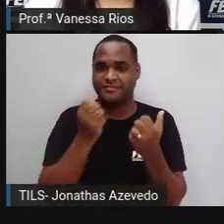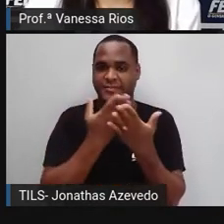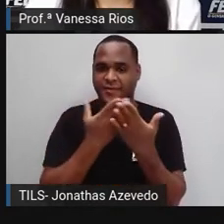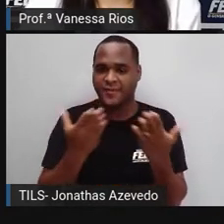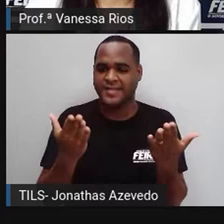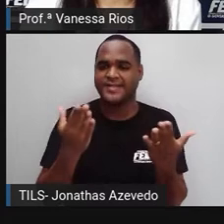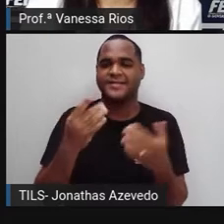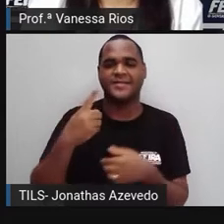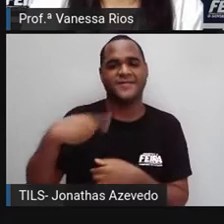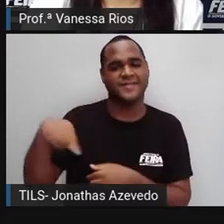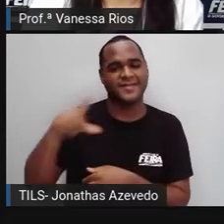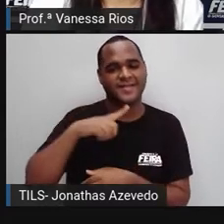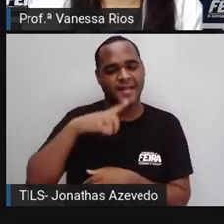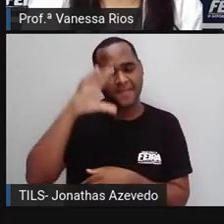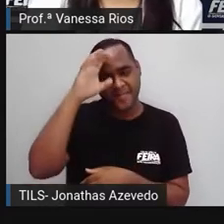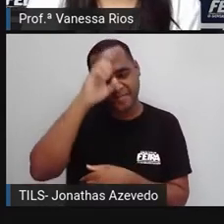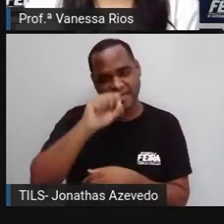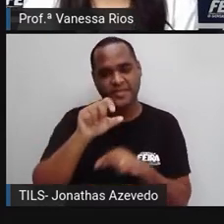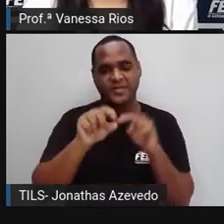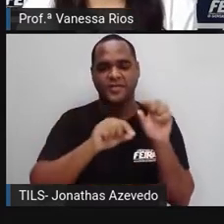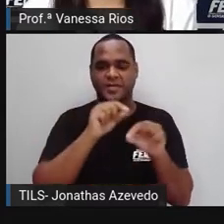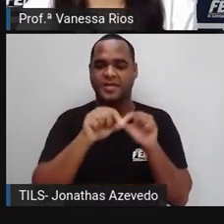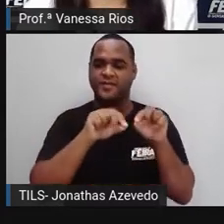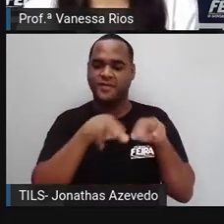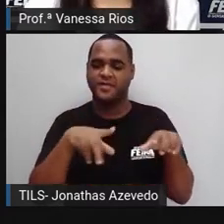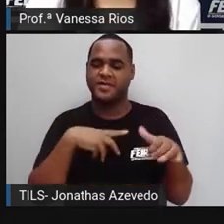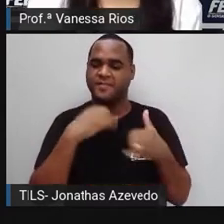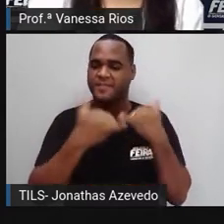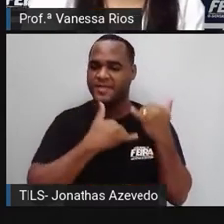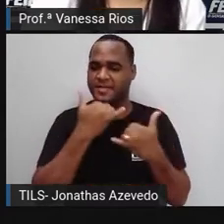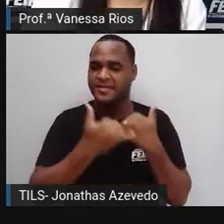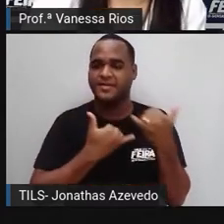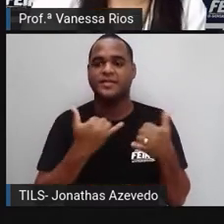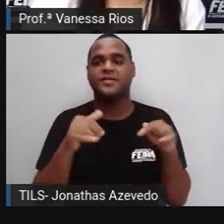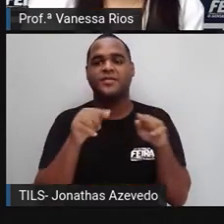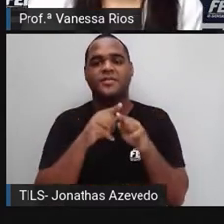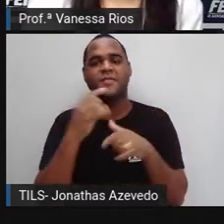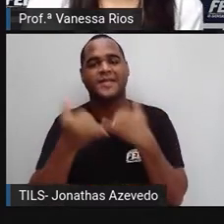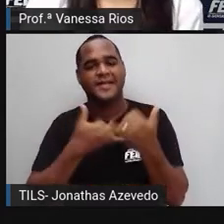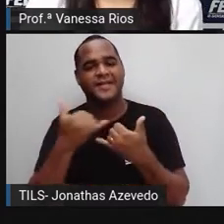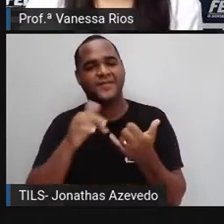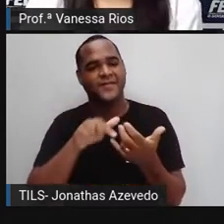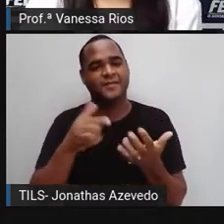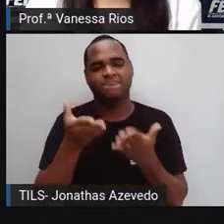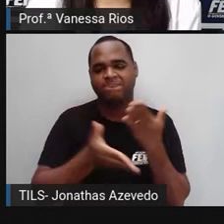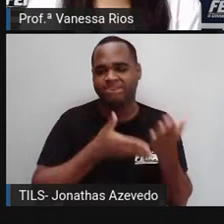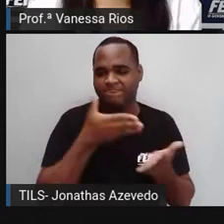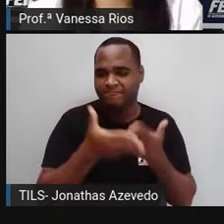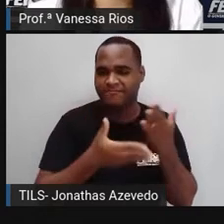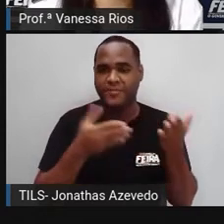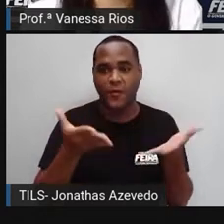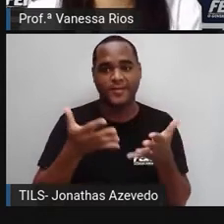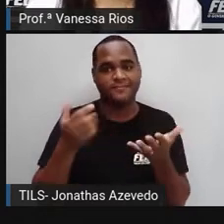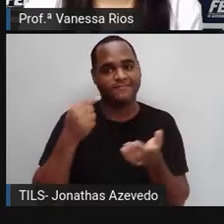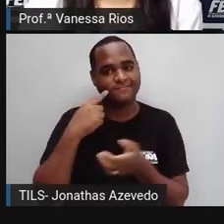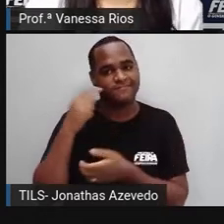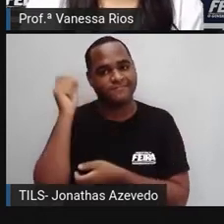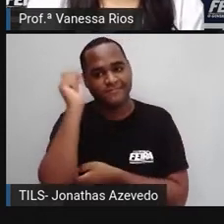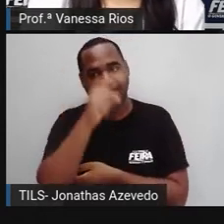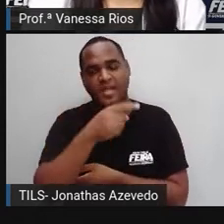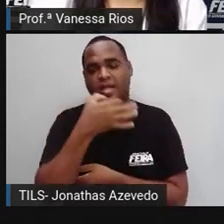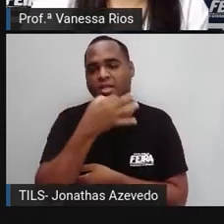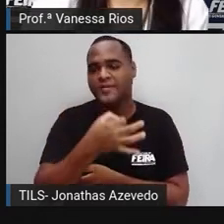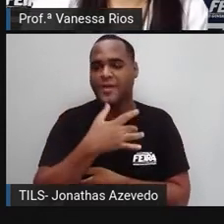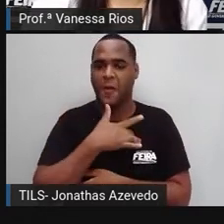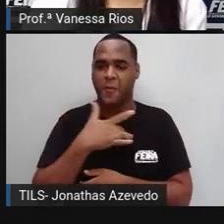Vocês aprenderam, você aprendeu sobre as brincadeiras, sobre os brinquedos, cuidados aí com o verão,